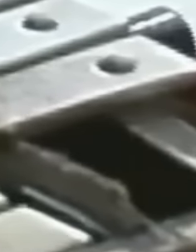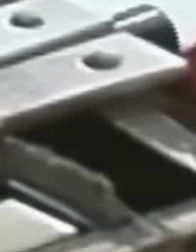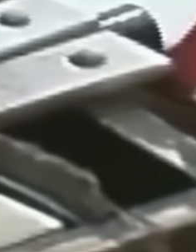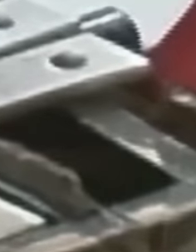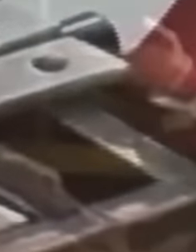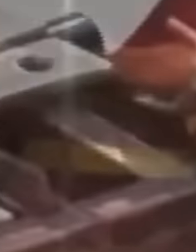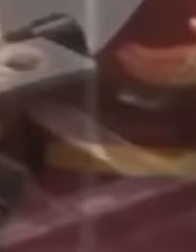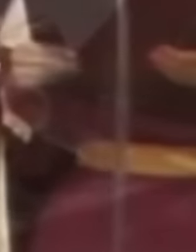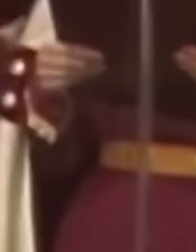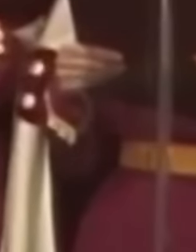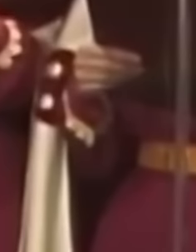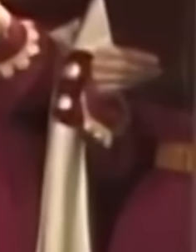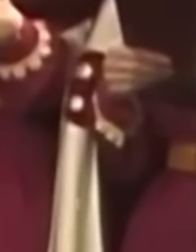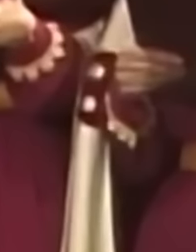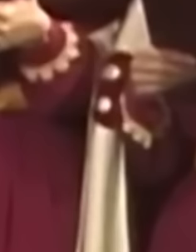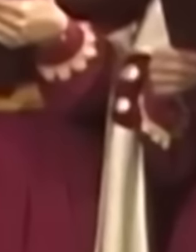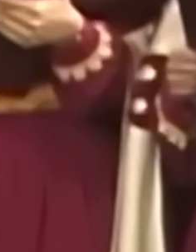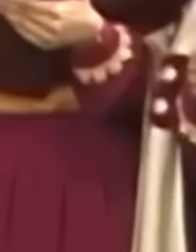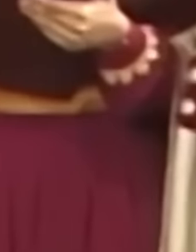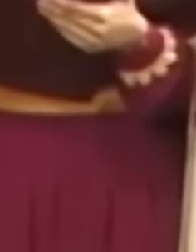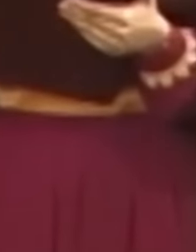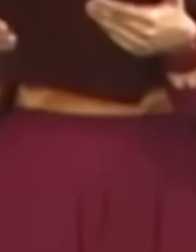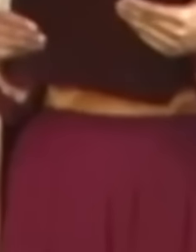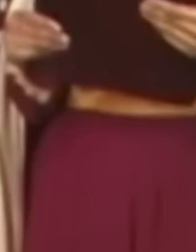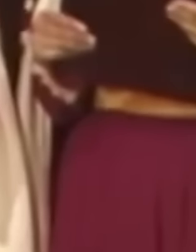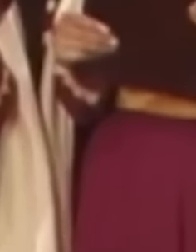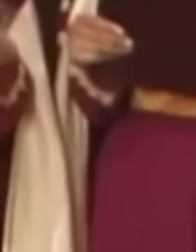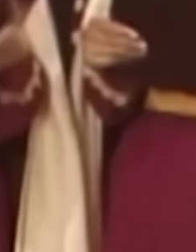Ele próprio regiu o coro e a banda,